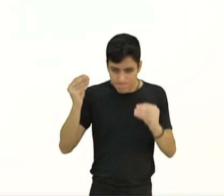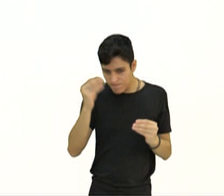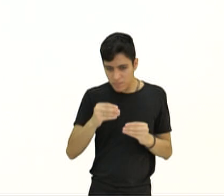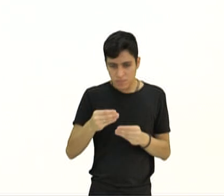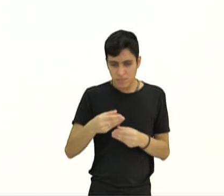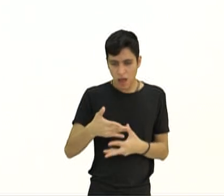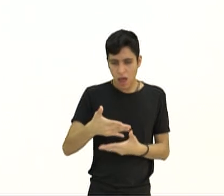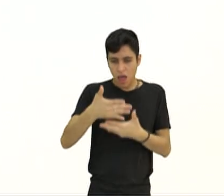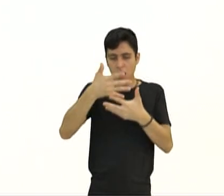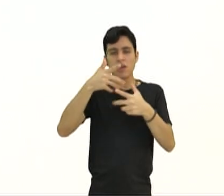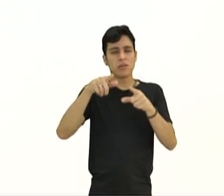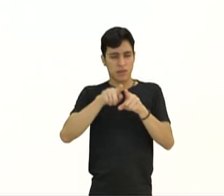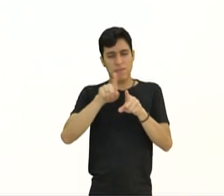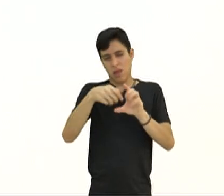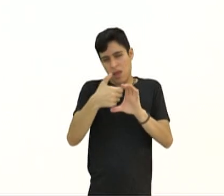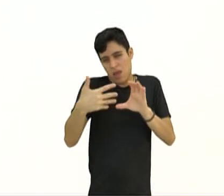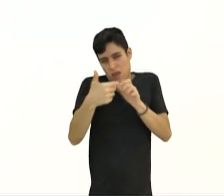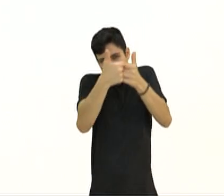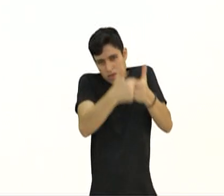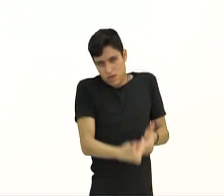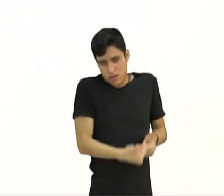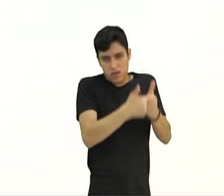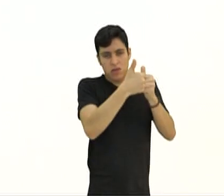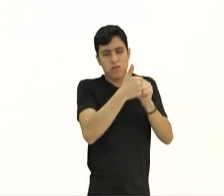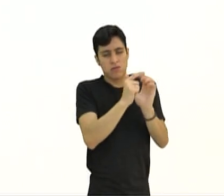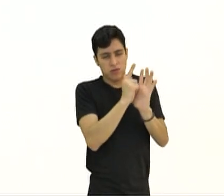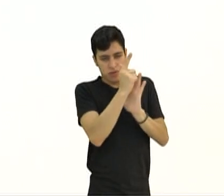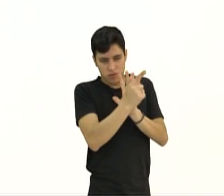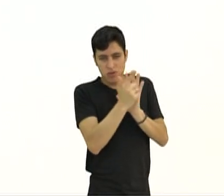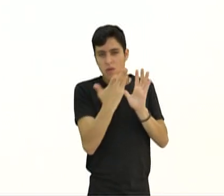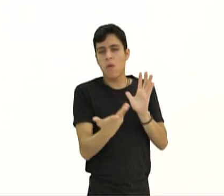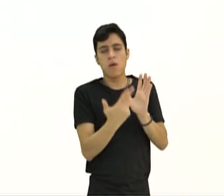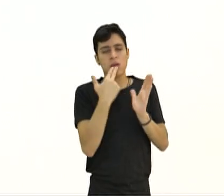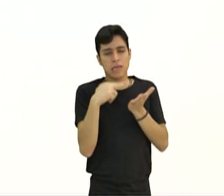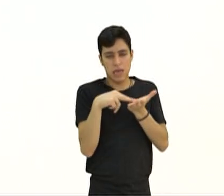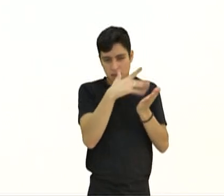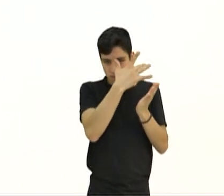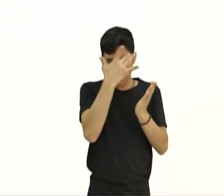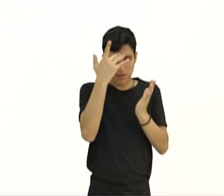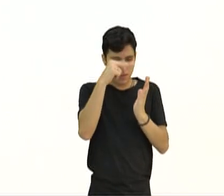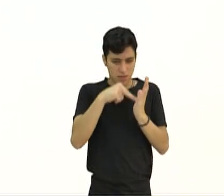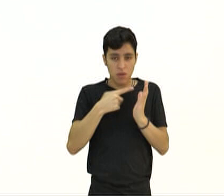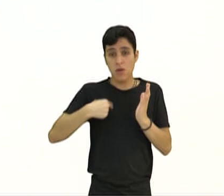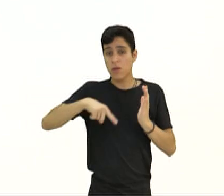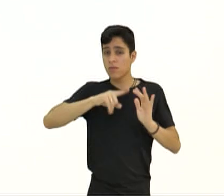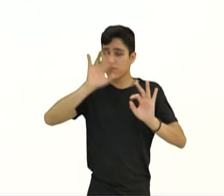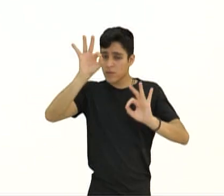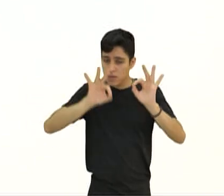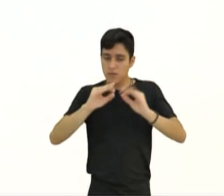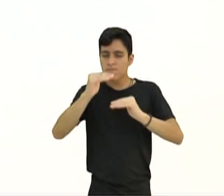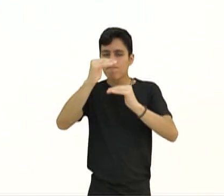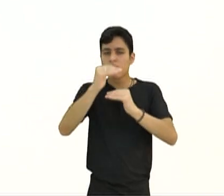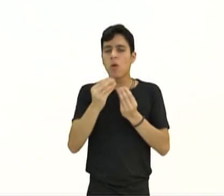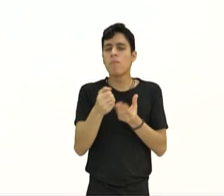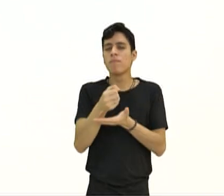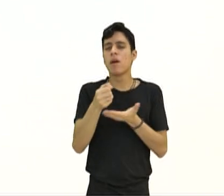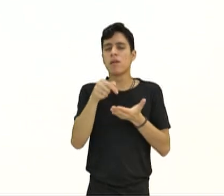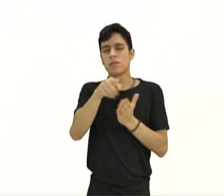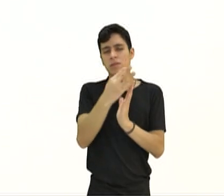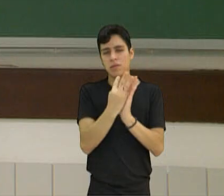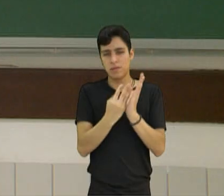composição e características do gênero Carta do Leitor e planejamos e produzimos um esboço desse